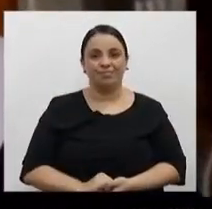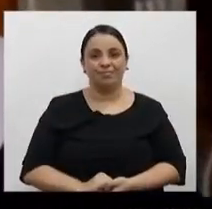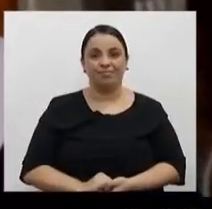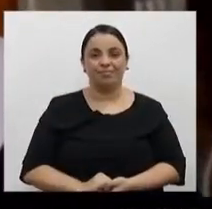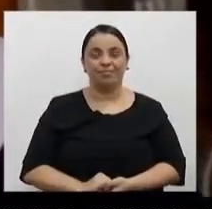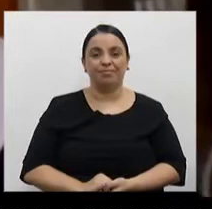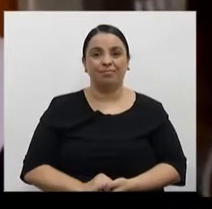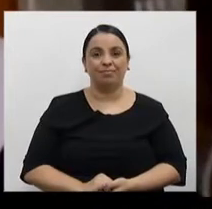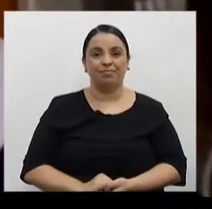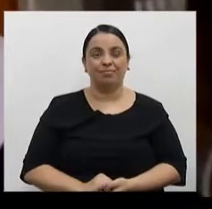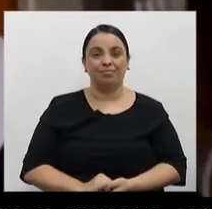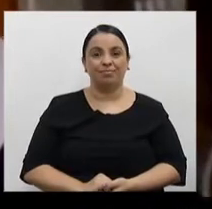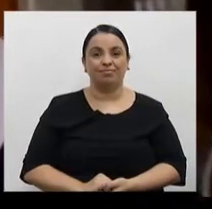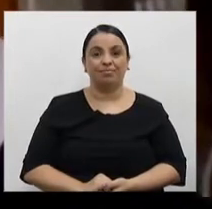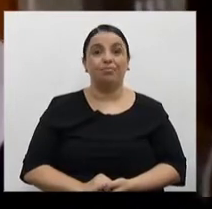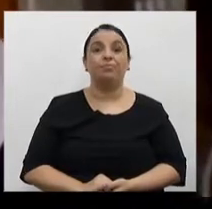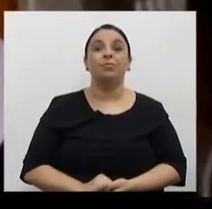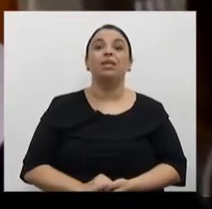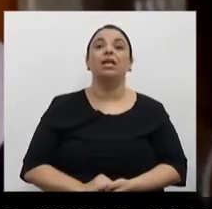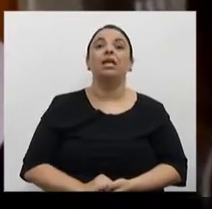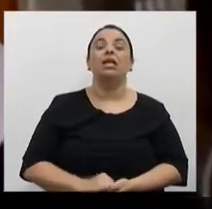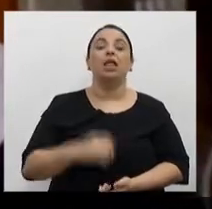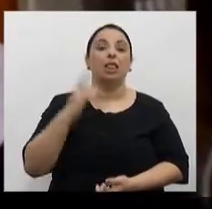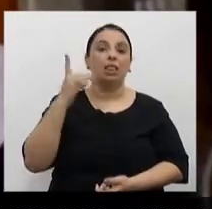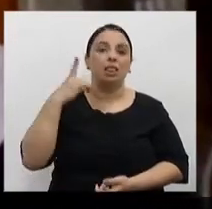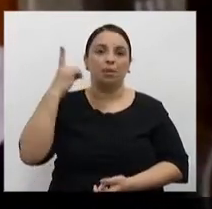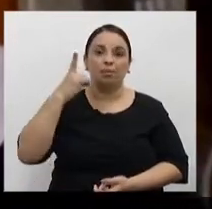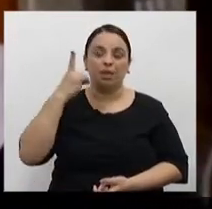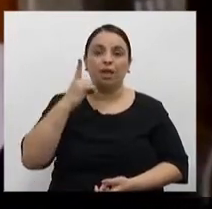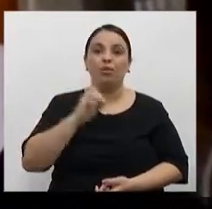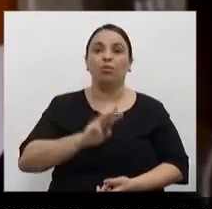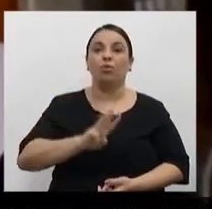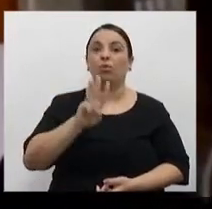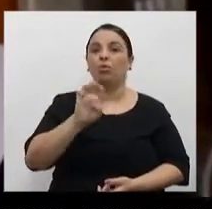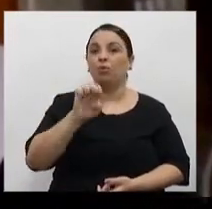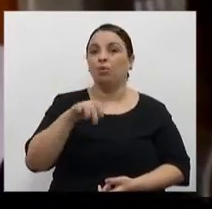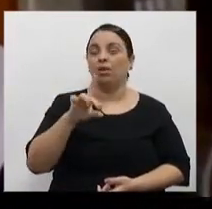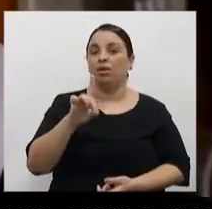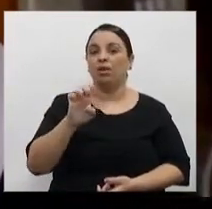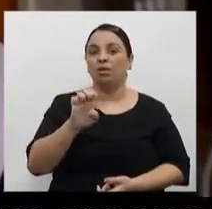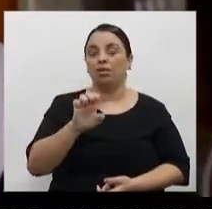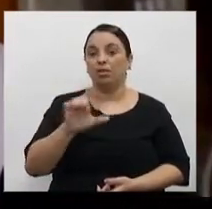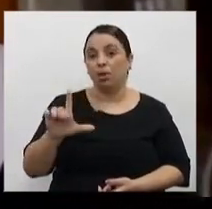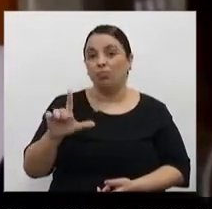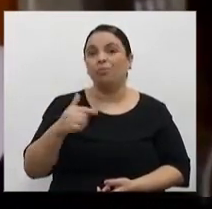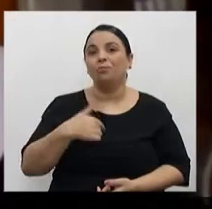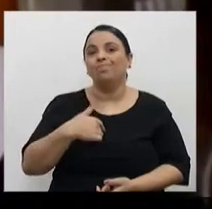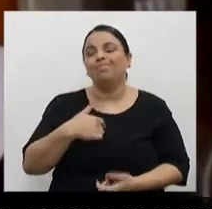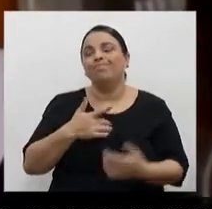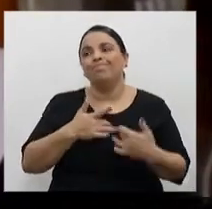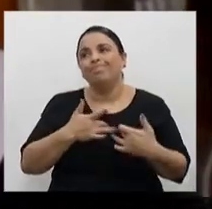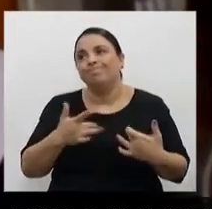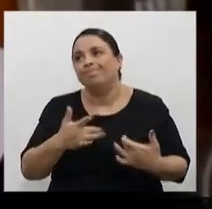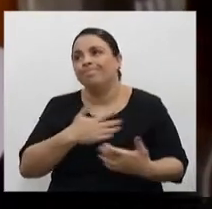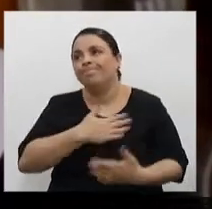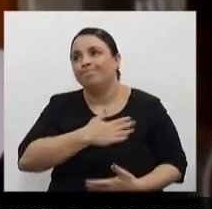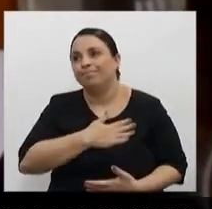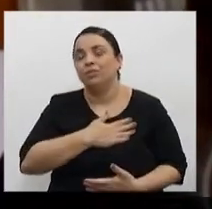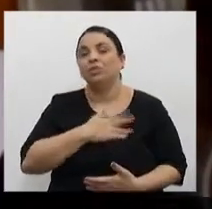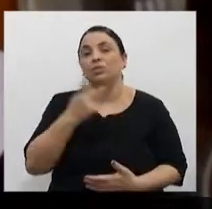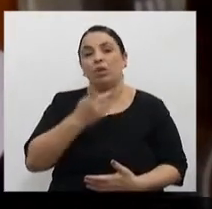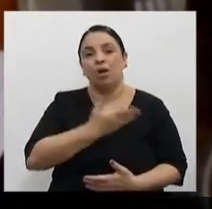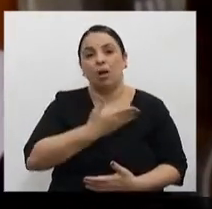Professor Wendel, deputado Wendel, eu transmito meus sentimentos pela perda aí do amigo, né? E